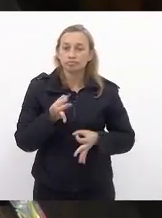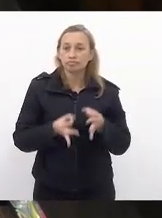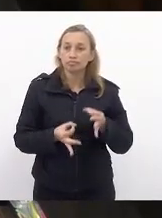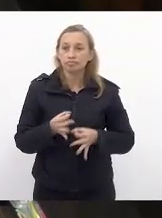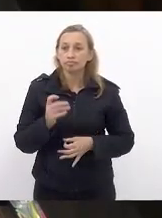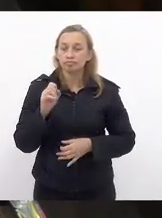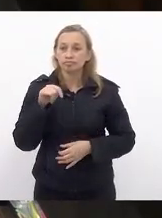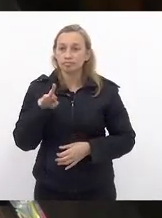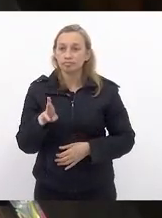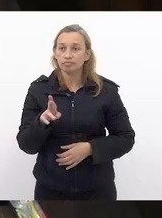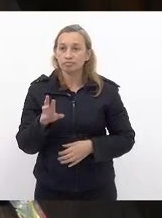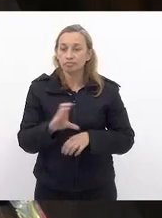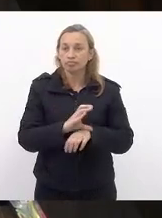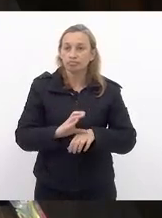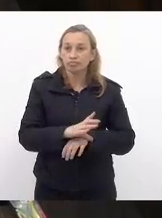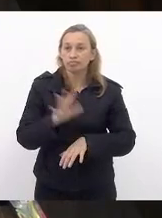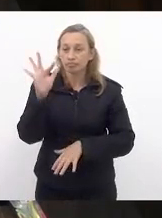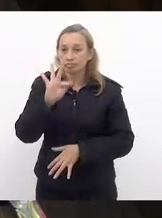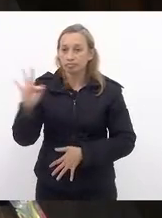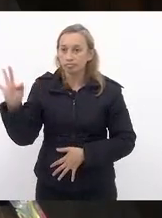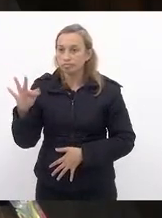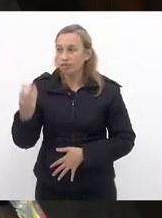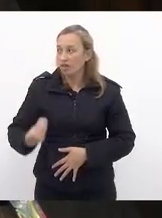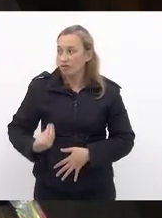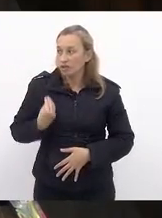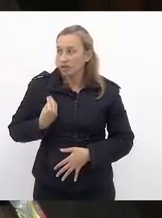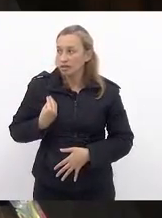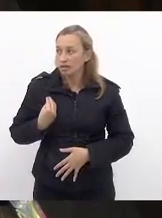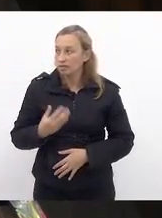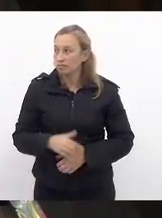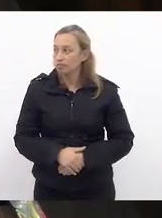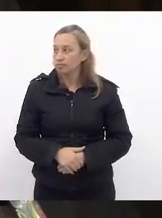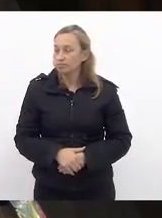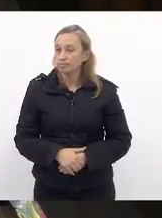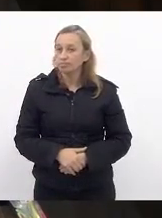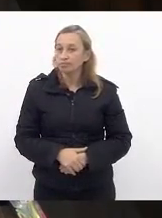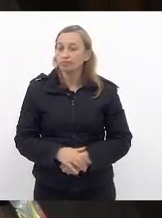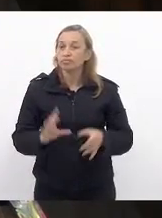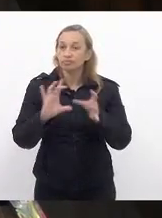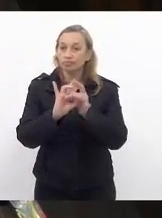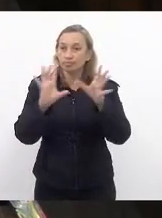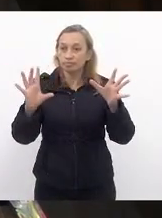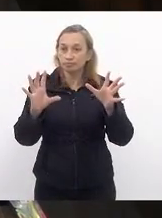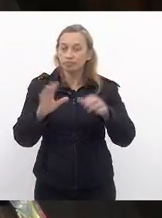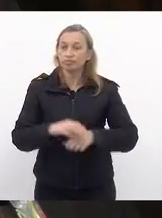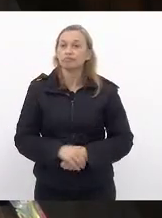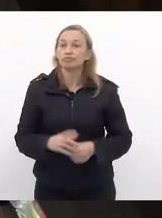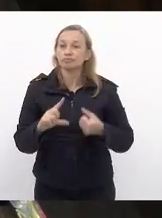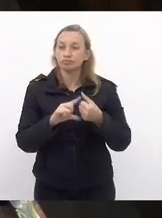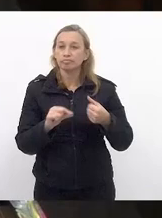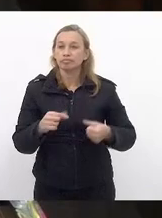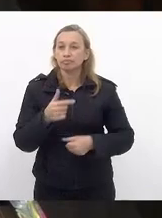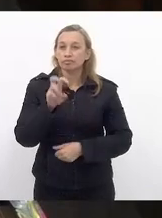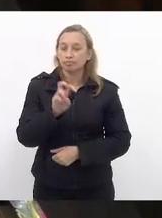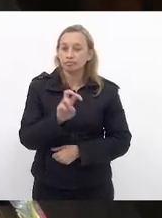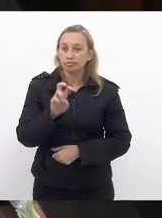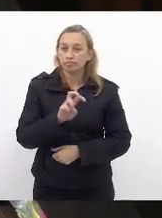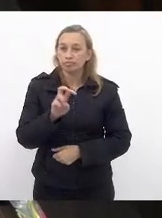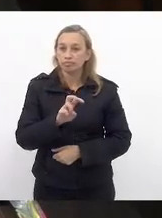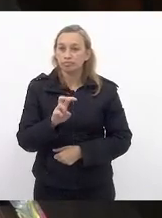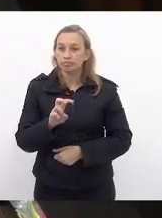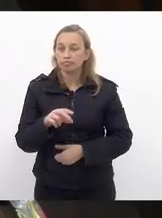federal é nada mais nada menos que a vida e que a liberdade consagrada no Artigo 5º